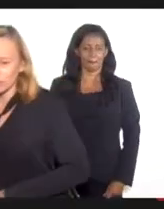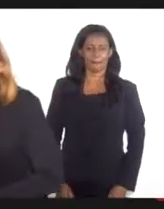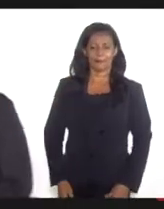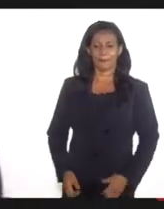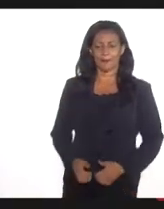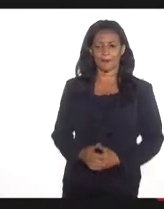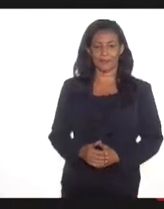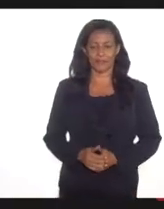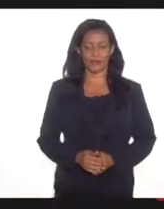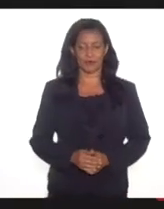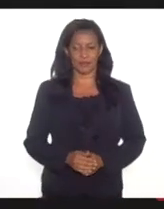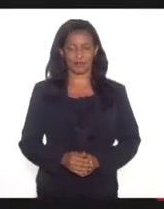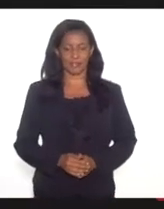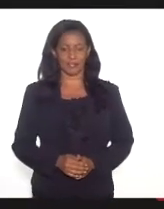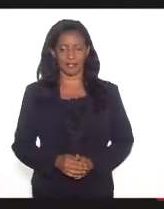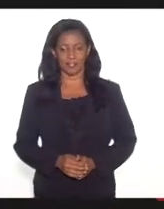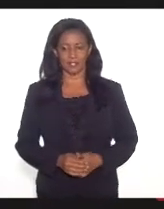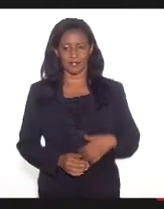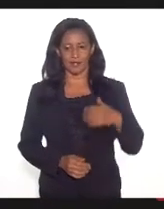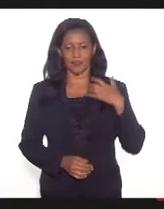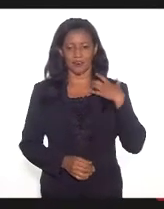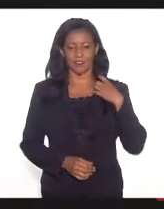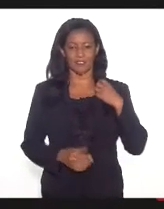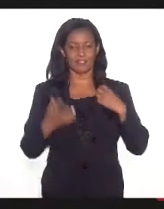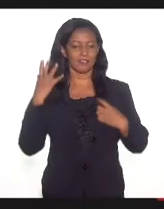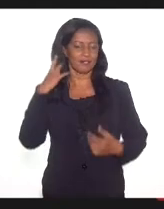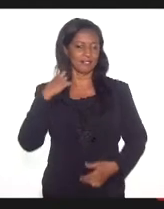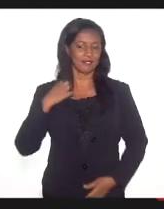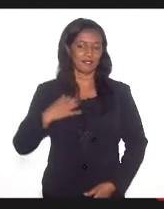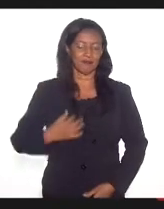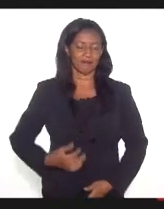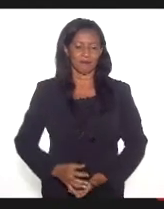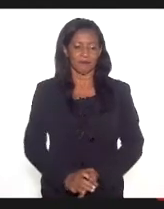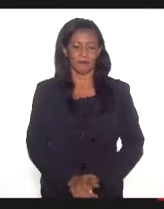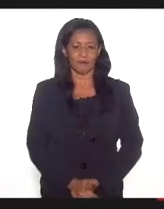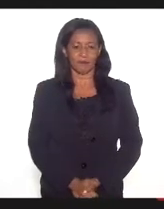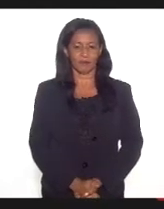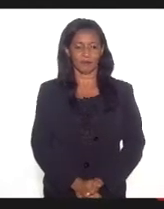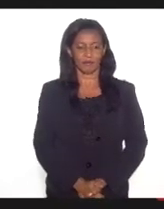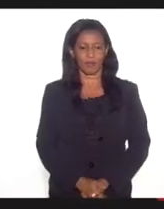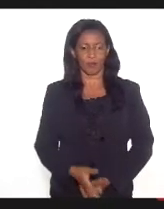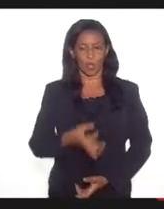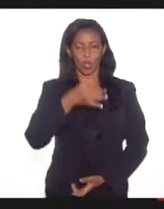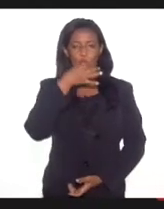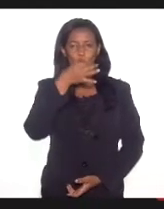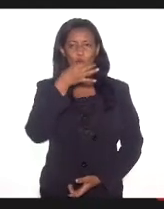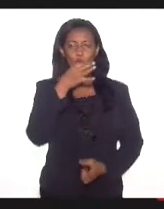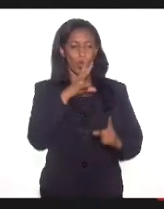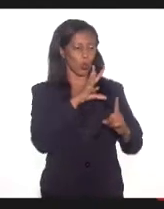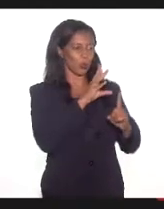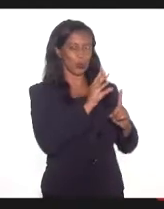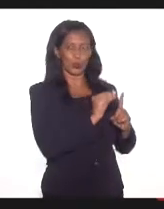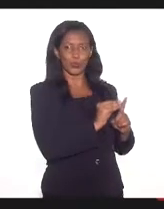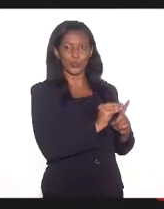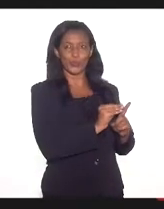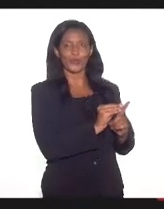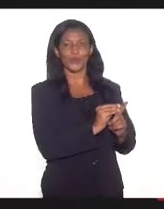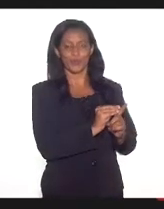suplici o seu microfone desligou senhor retome